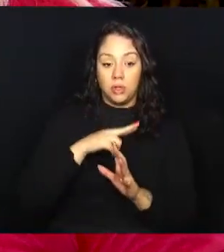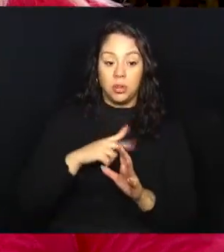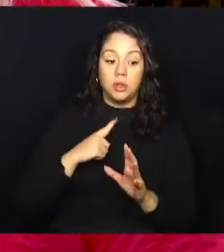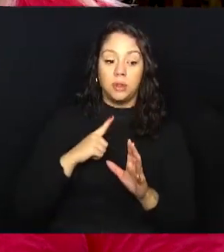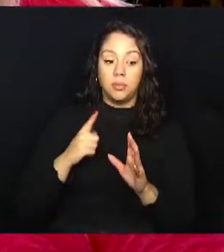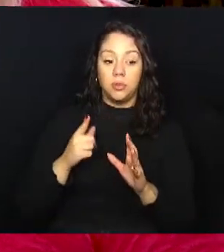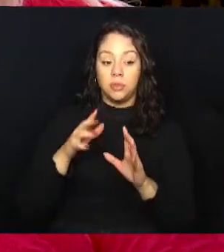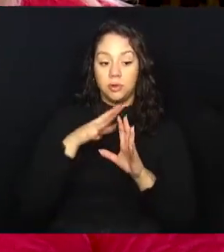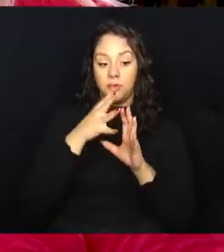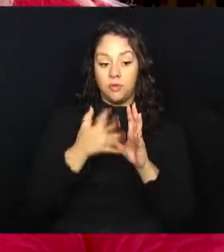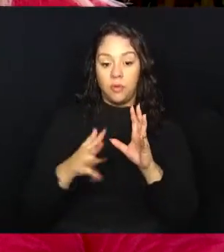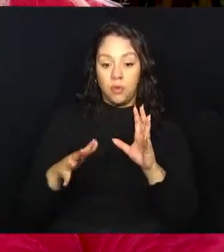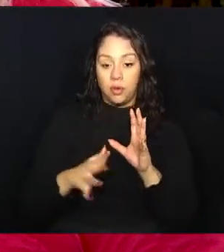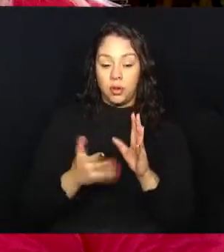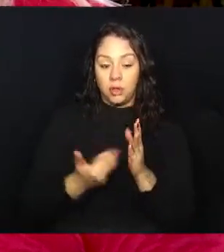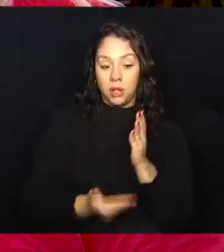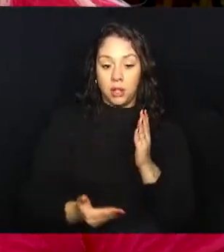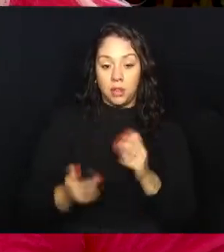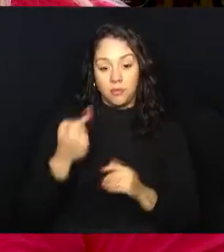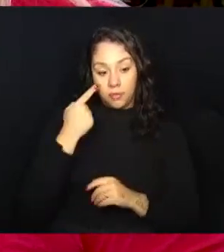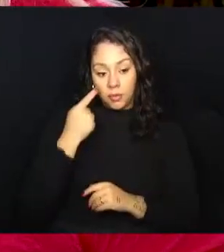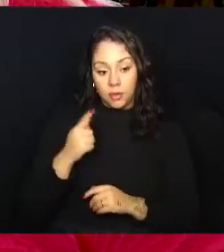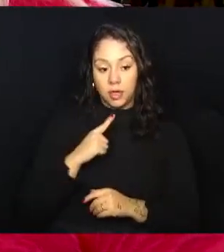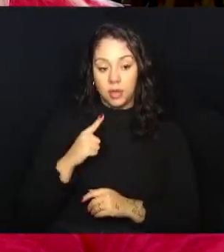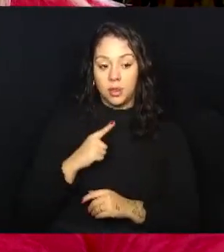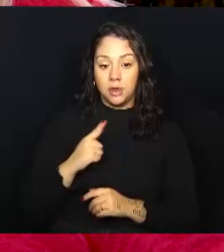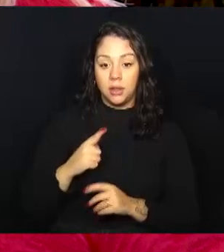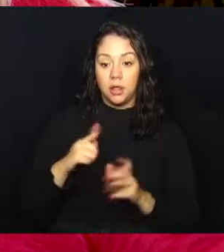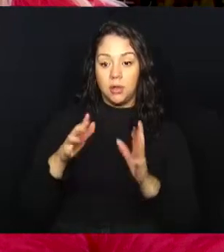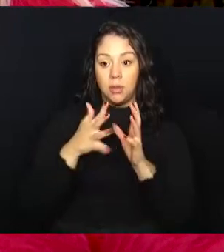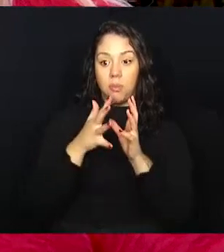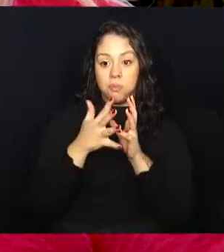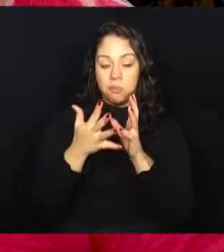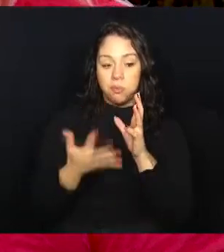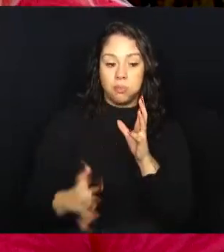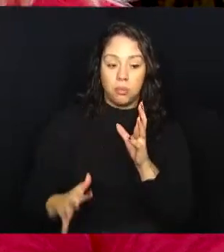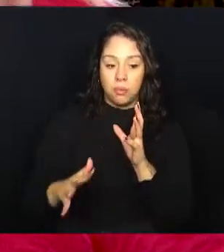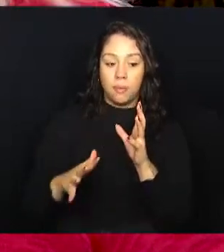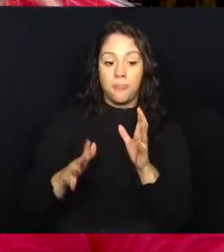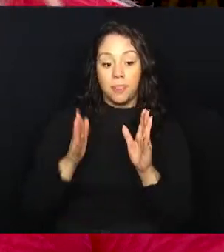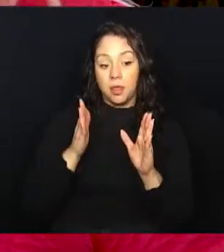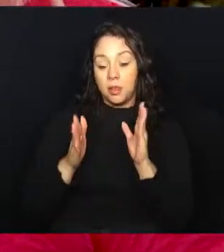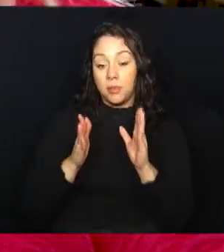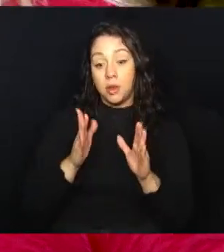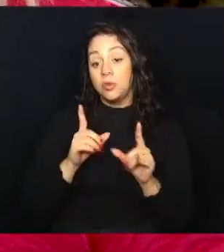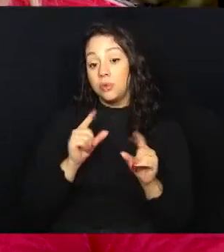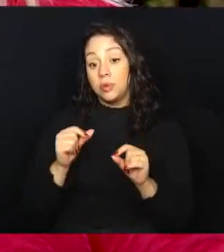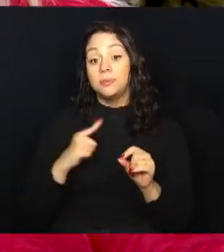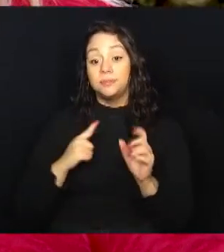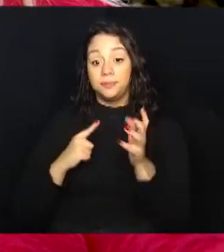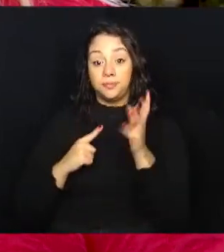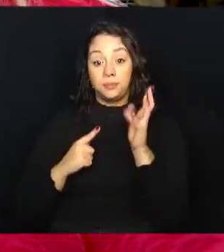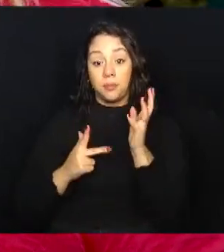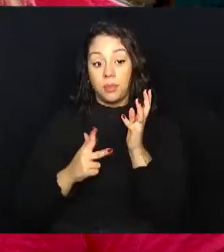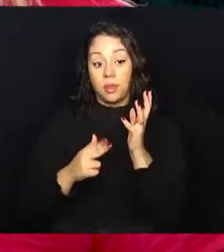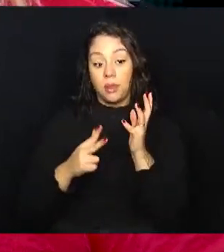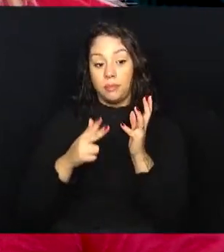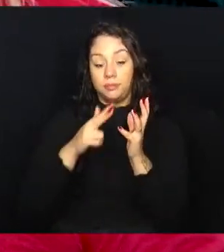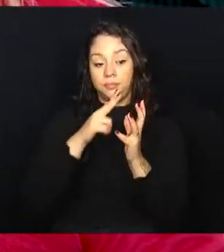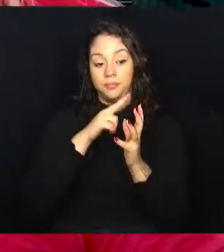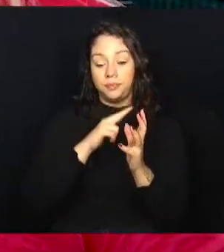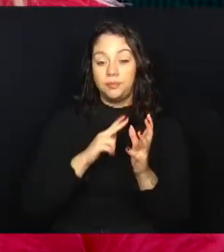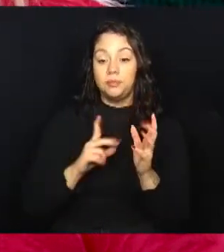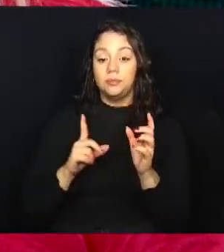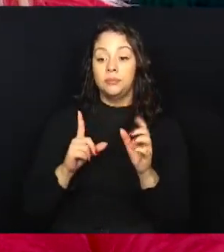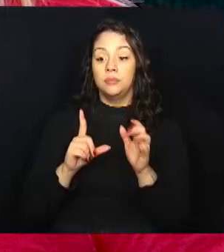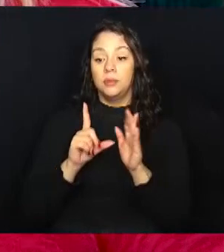logo após a queda das folhas. Viu que houve a queda que é natural desse período?